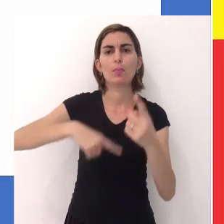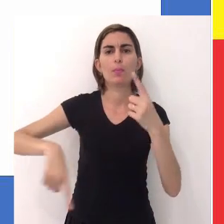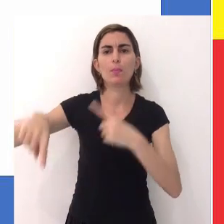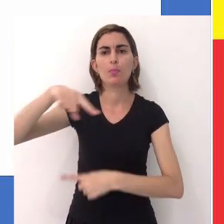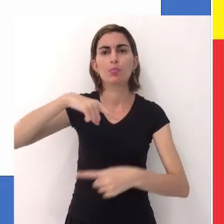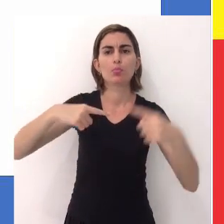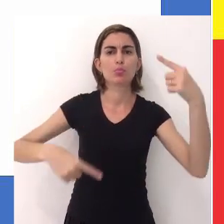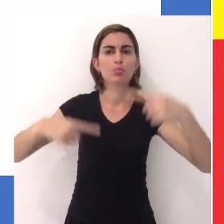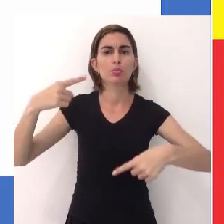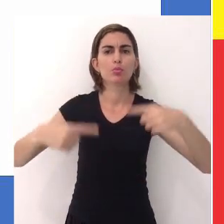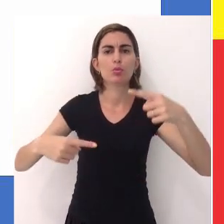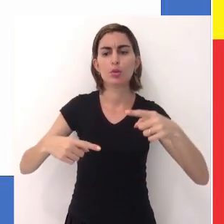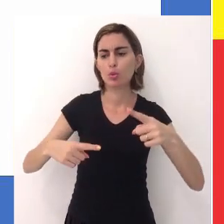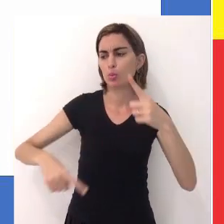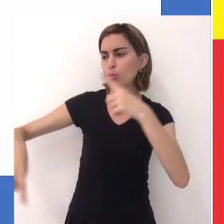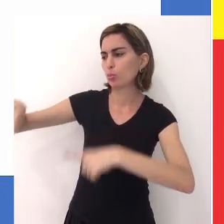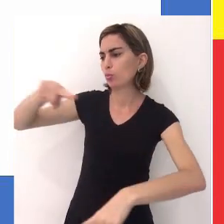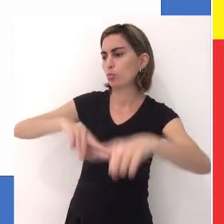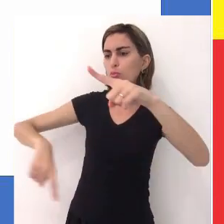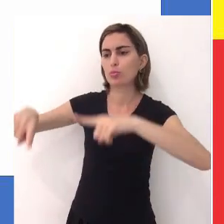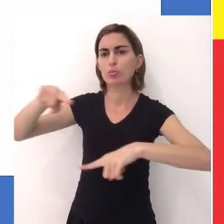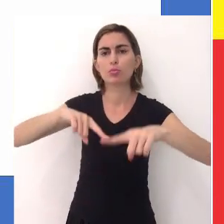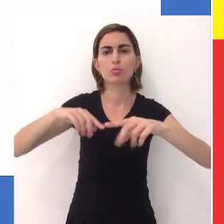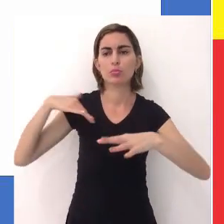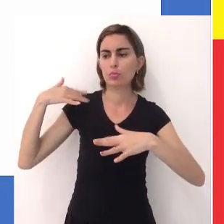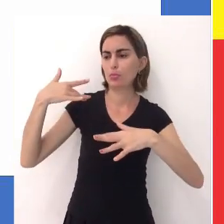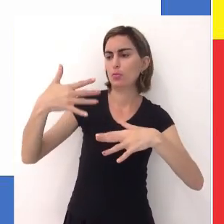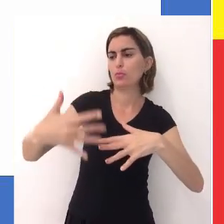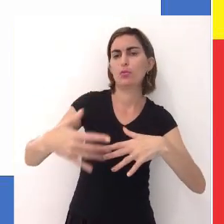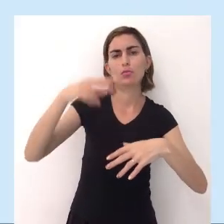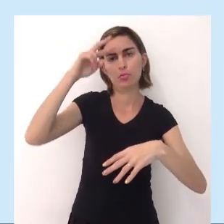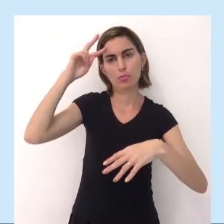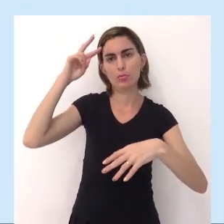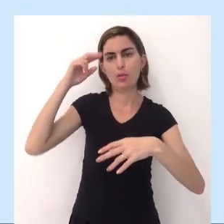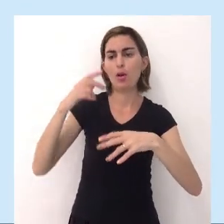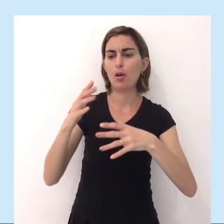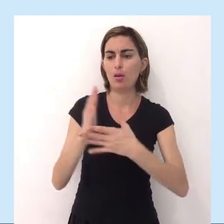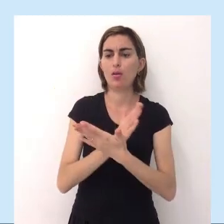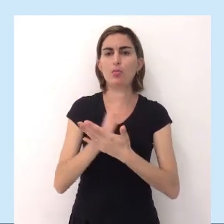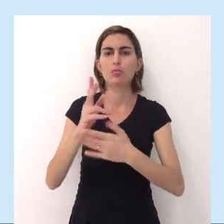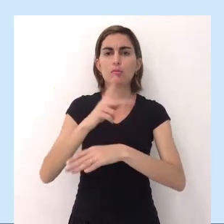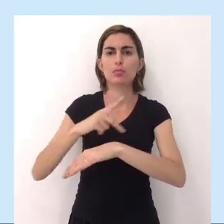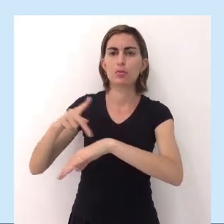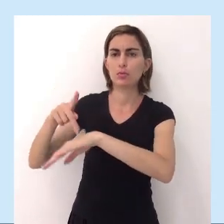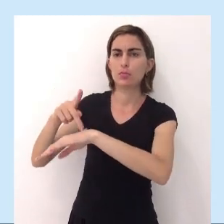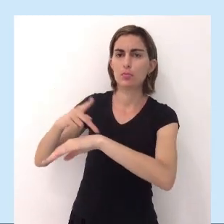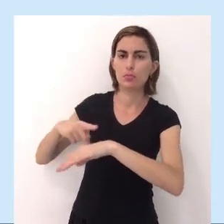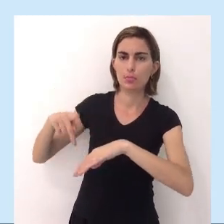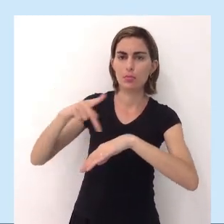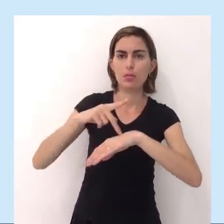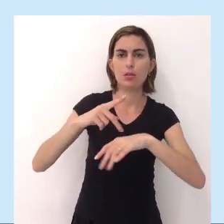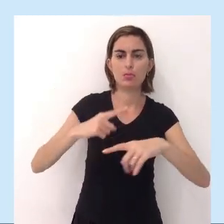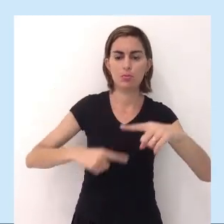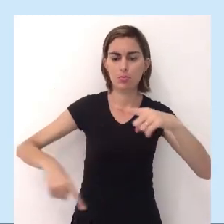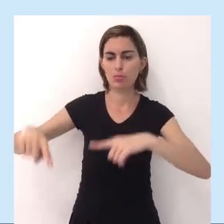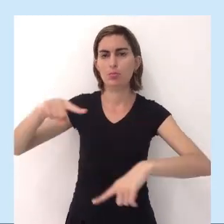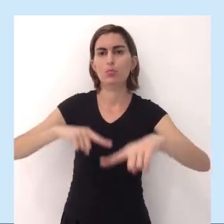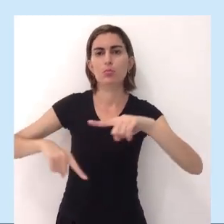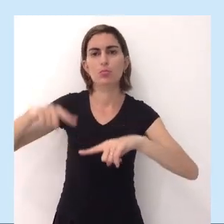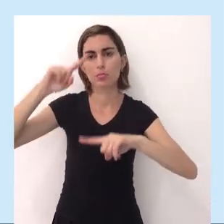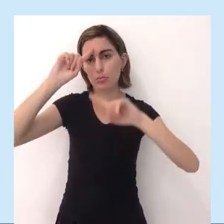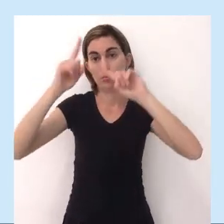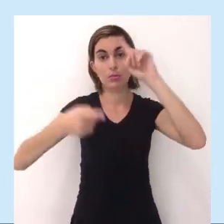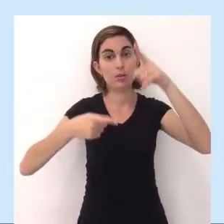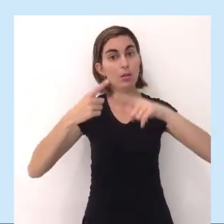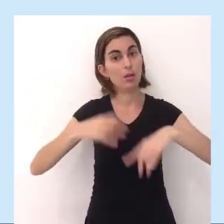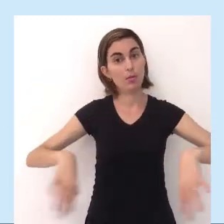em dominação, ok? Então, ao longo da história, vão existir algumas nações que praticaram essa hegemonia,